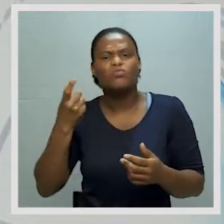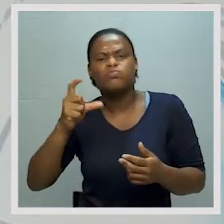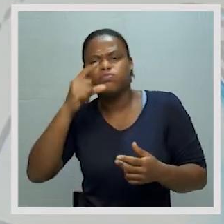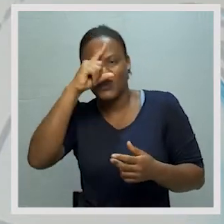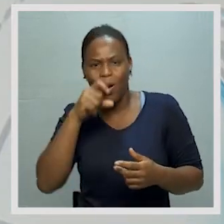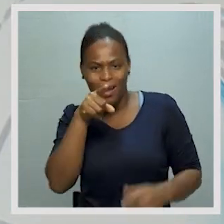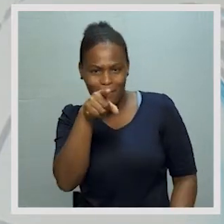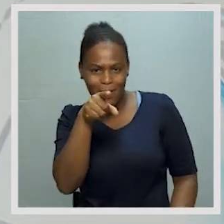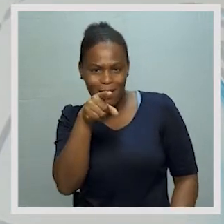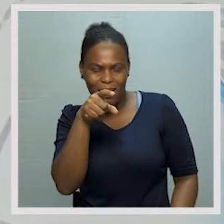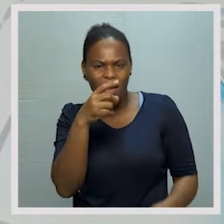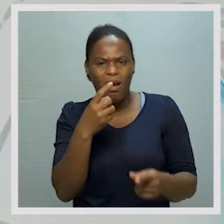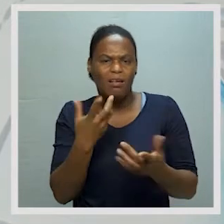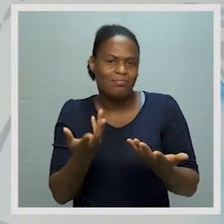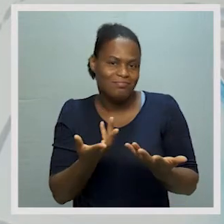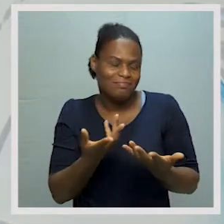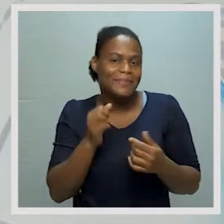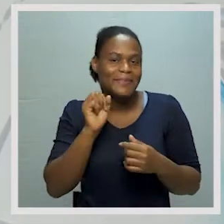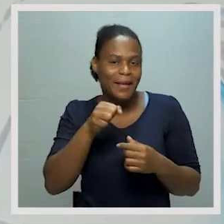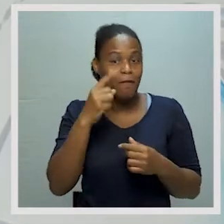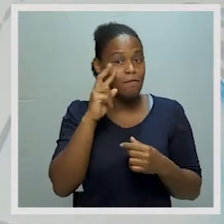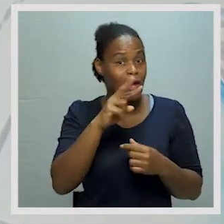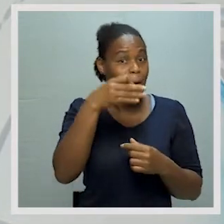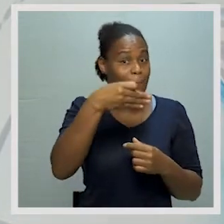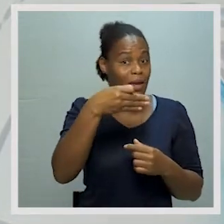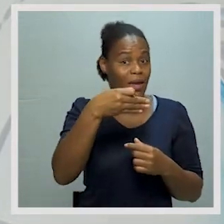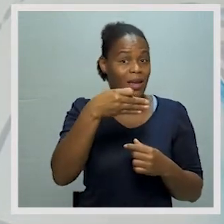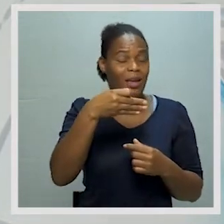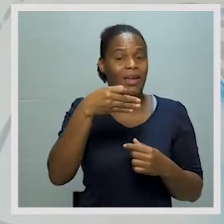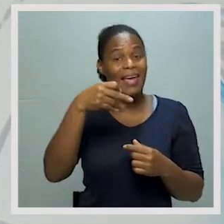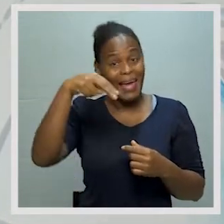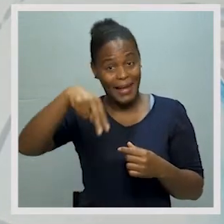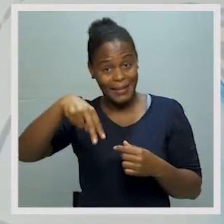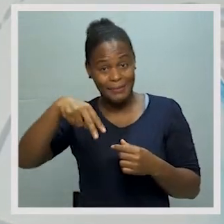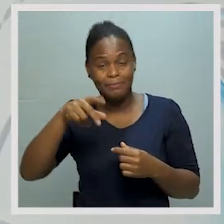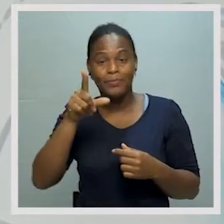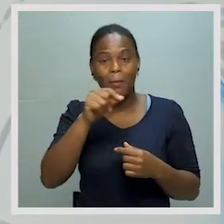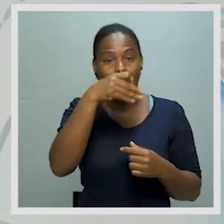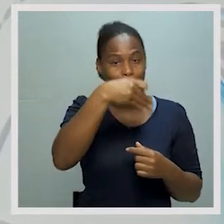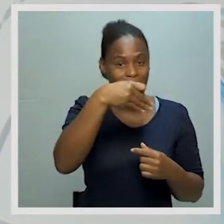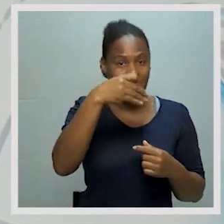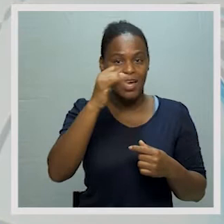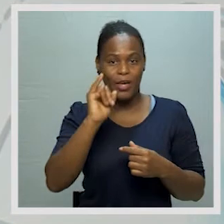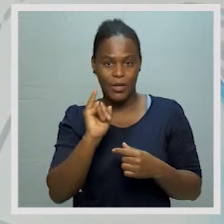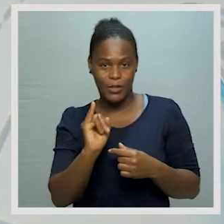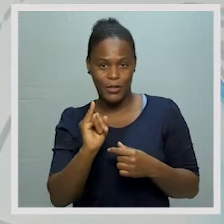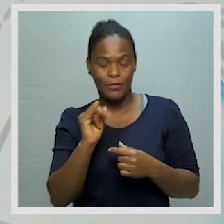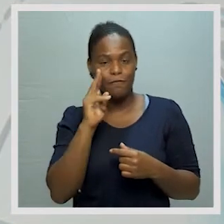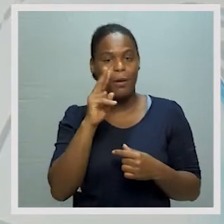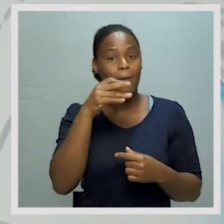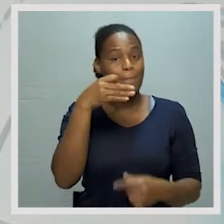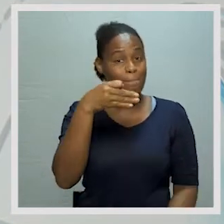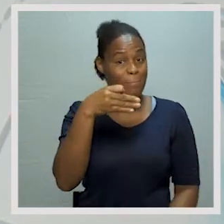estão a lembrar? Claro que sim. Vimos o produto nacional e o produto interno. Vimos produto